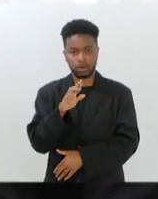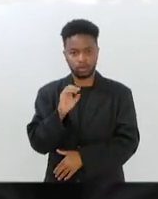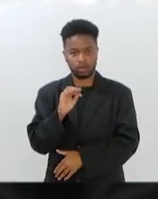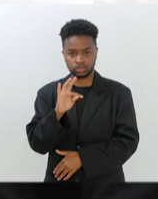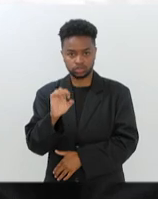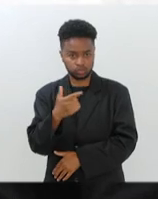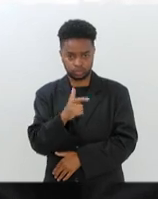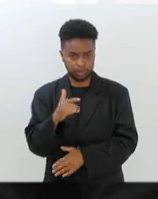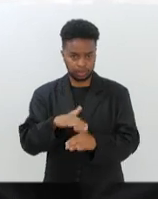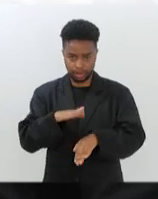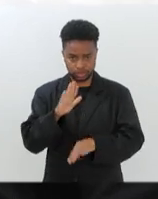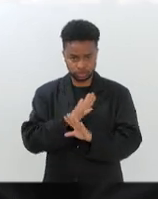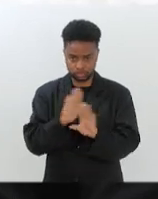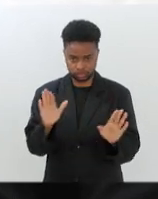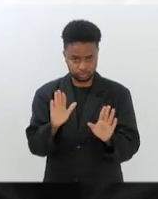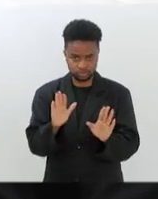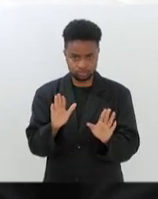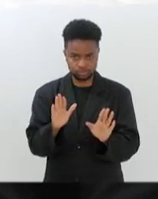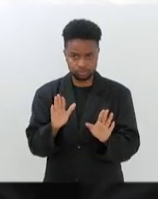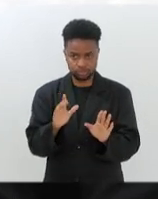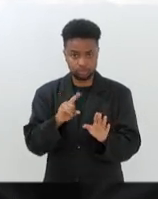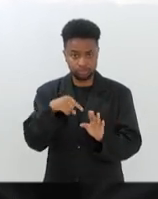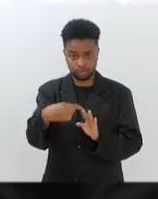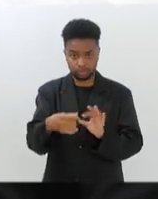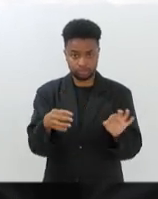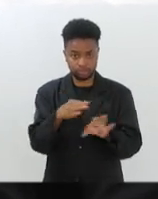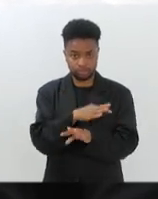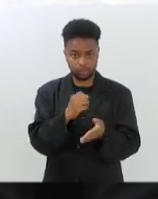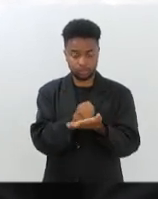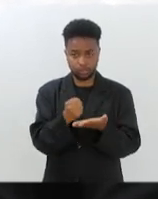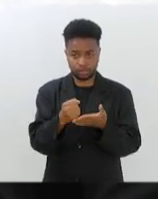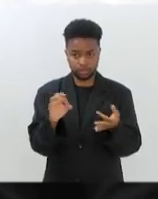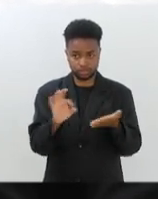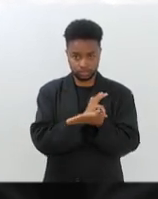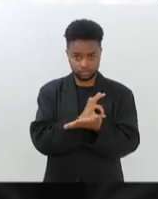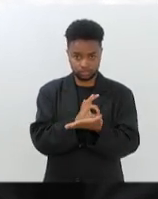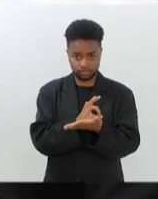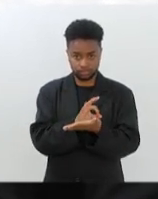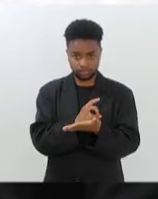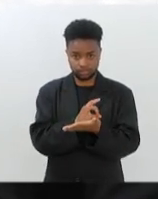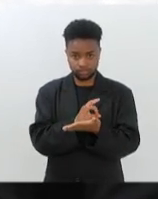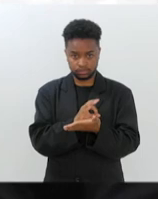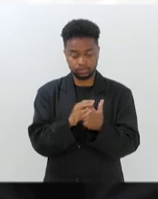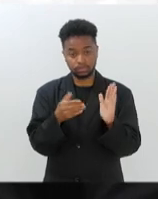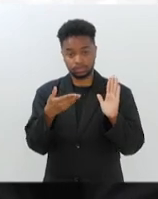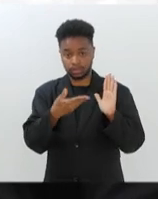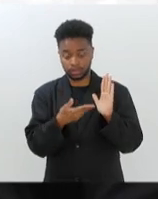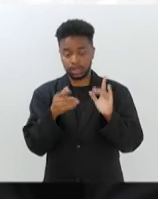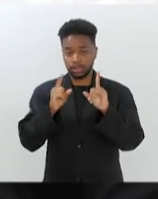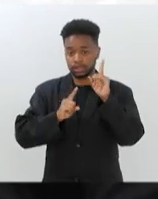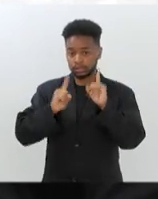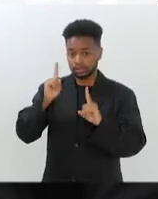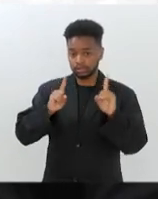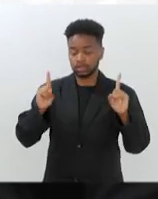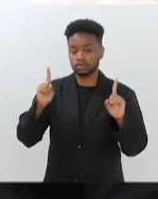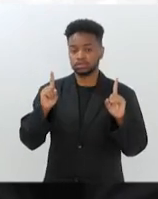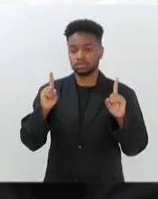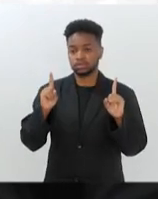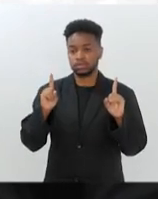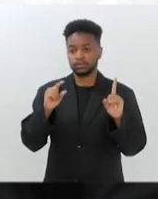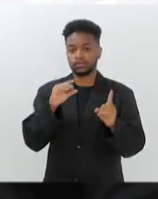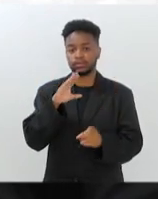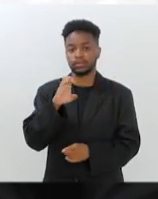camarote depois da depois da celebração desse contrato aqui então eh a celebração desse dessa licitação eh a